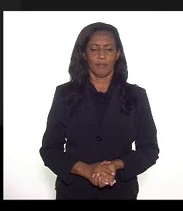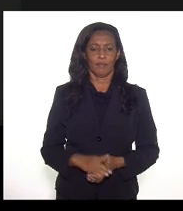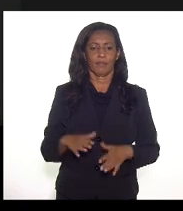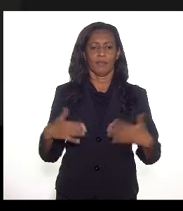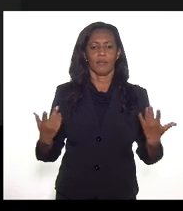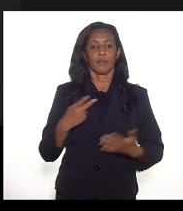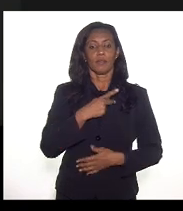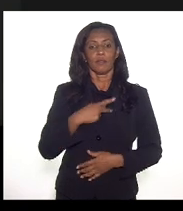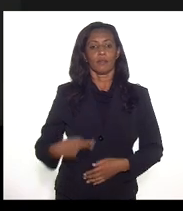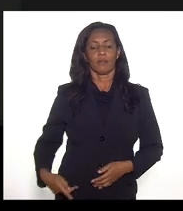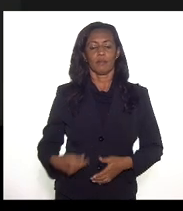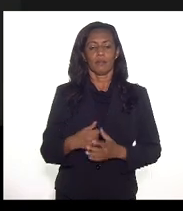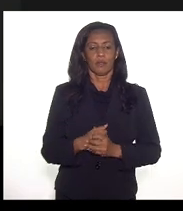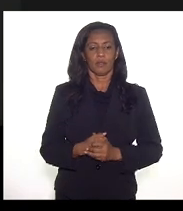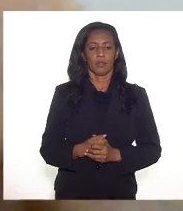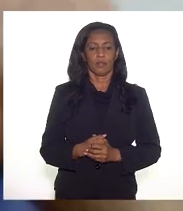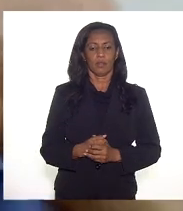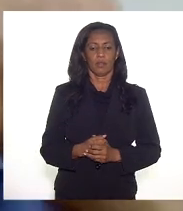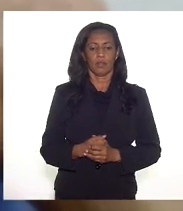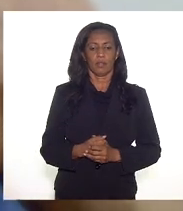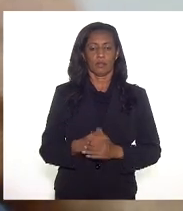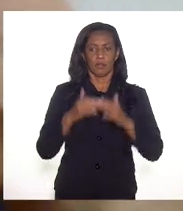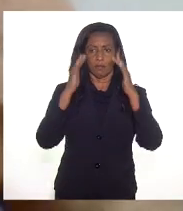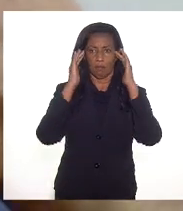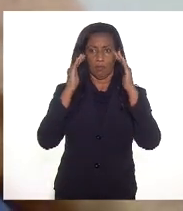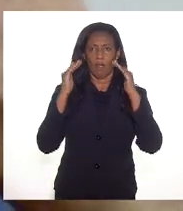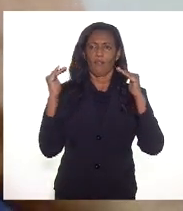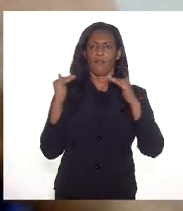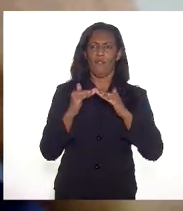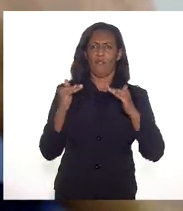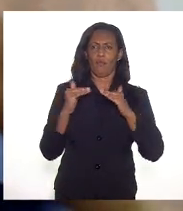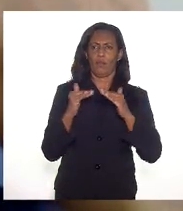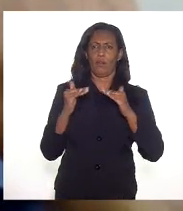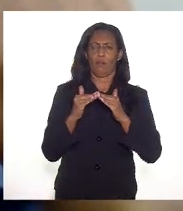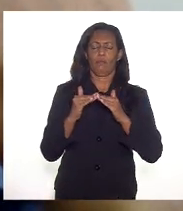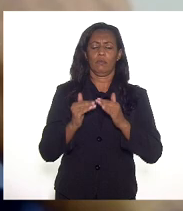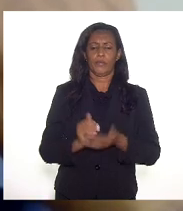Senhor presidente, no mérito, favorável.